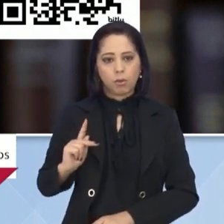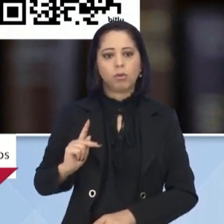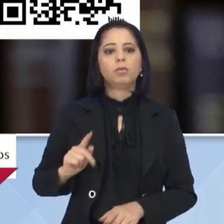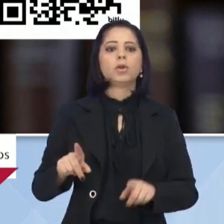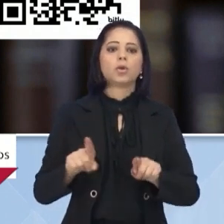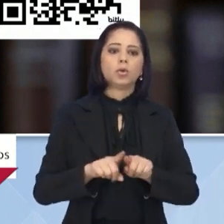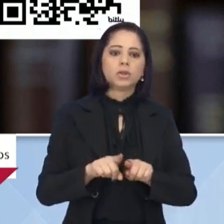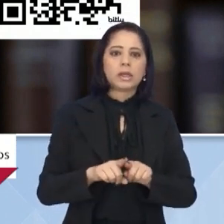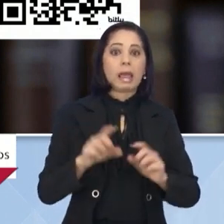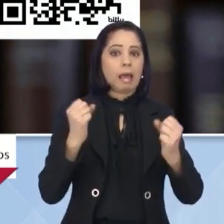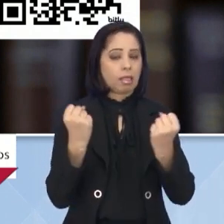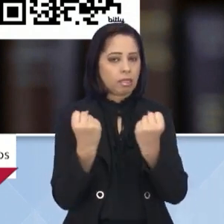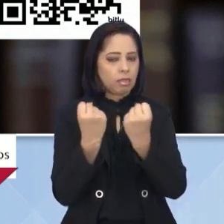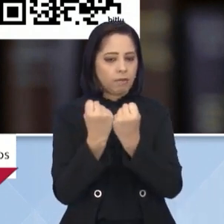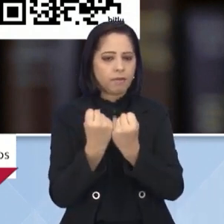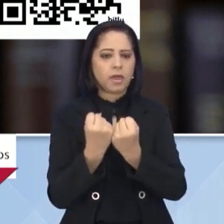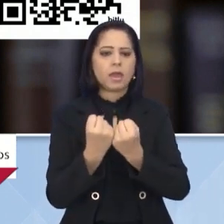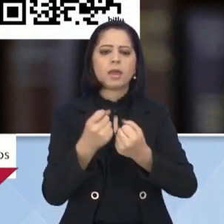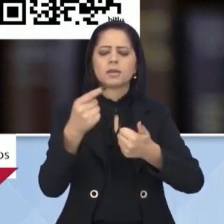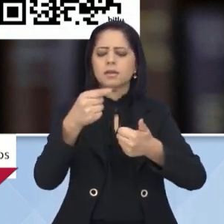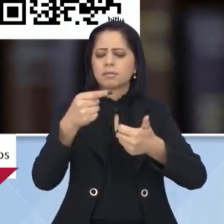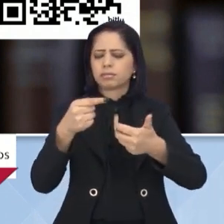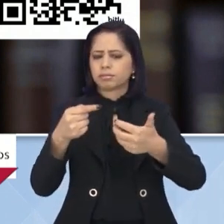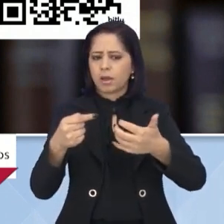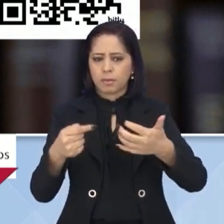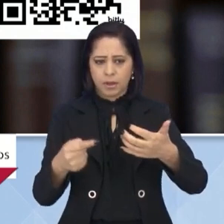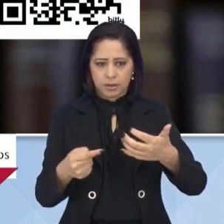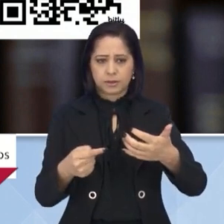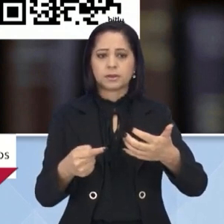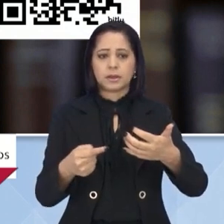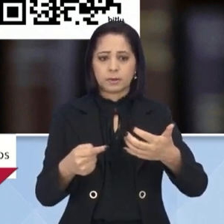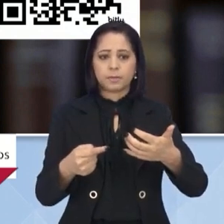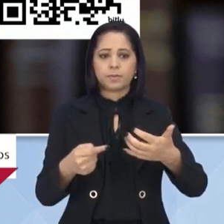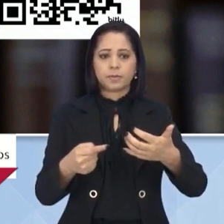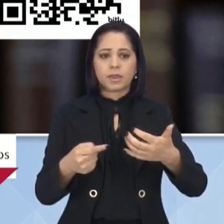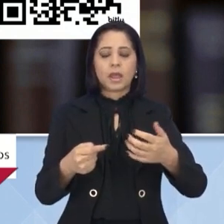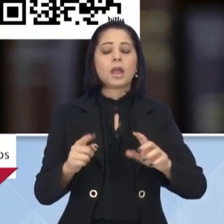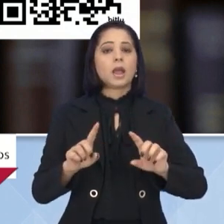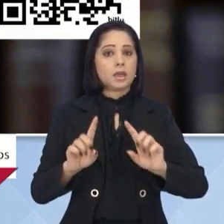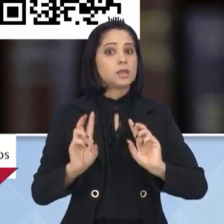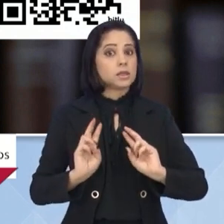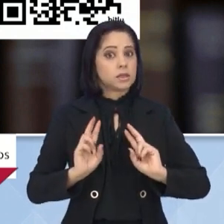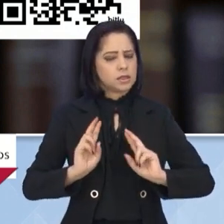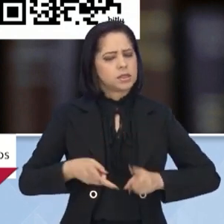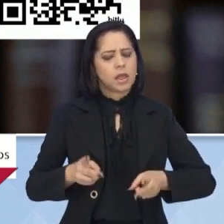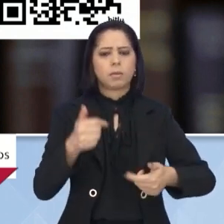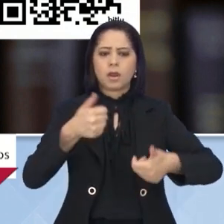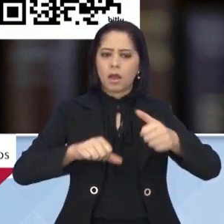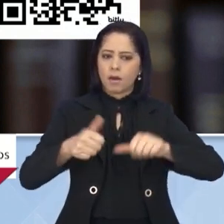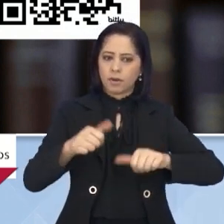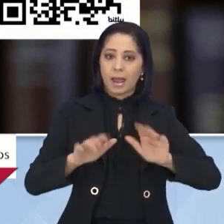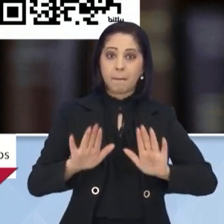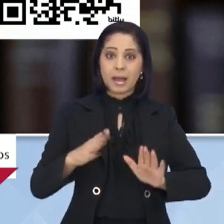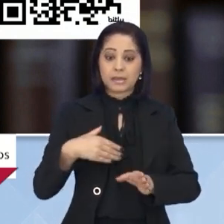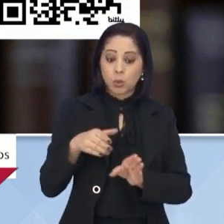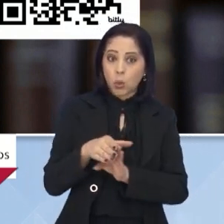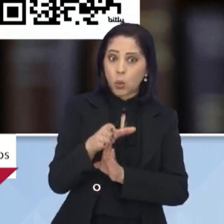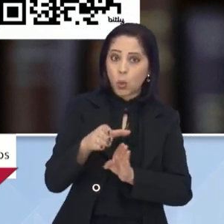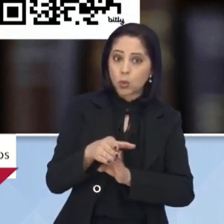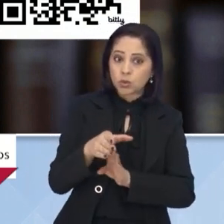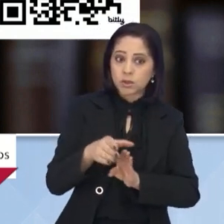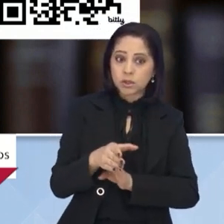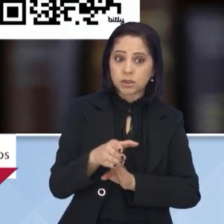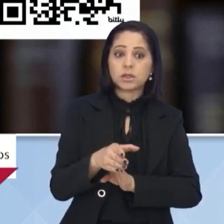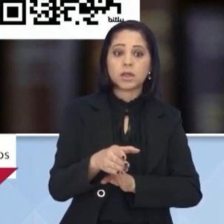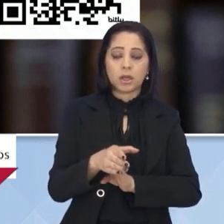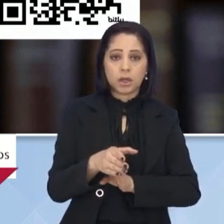a e e todas as peculiaridades do caso concreto que serão consideradas Mas as nossas orientações são ponto